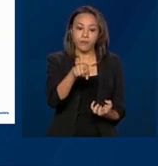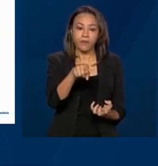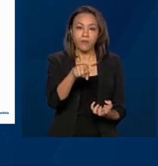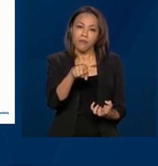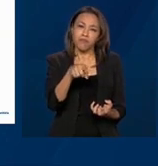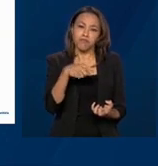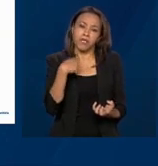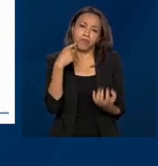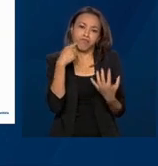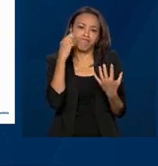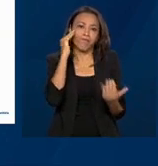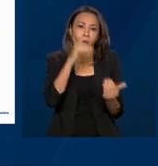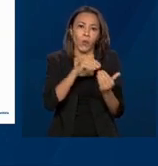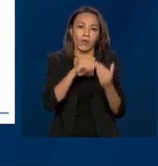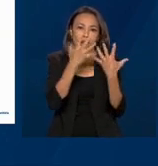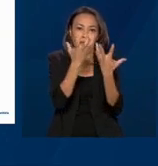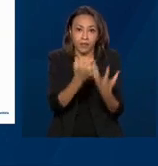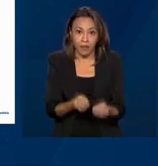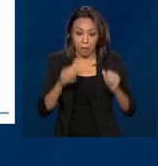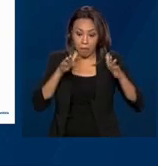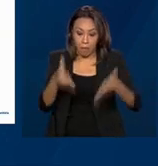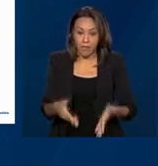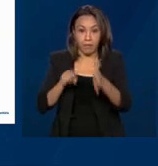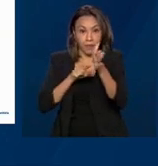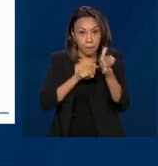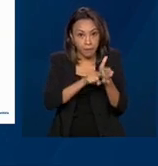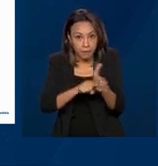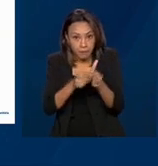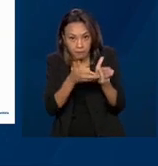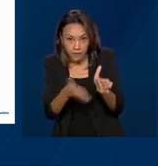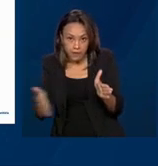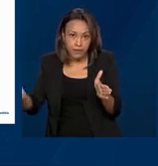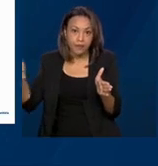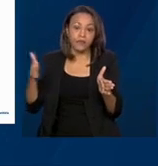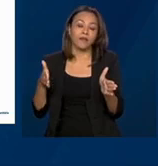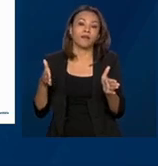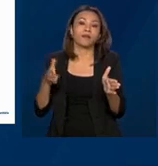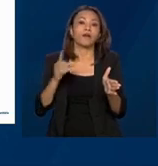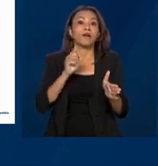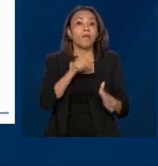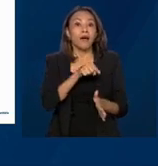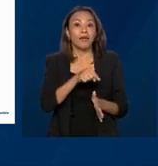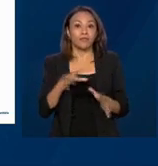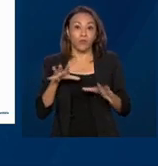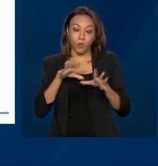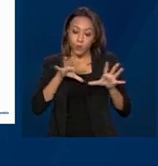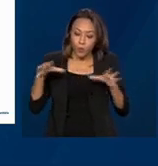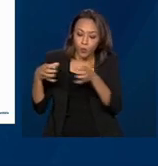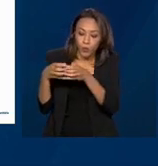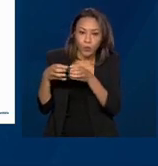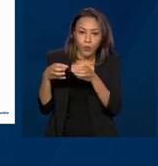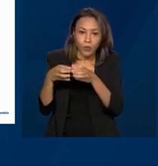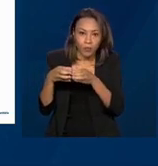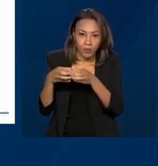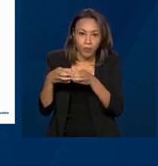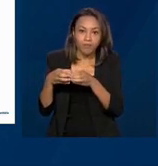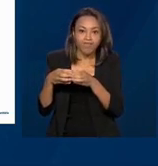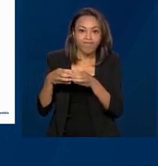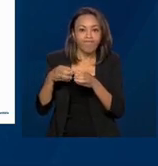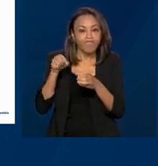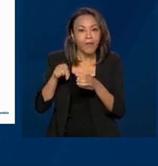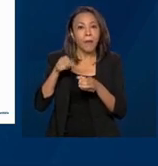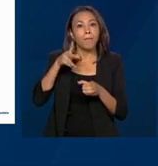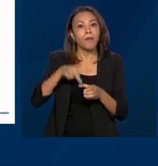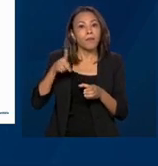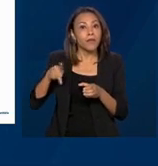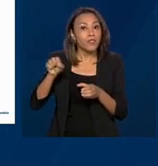consentiram em participar do estudo, mas que foram incluídos na análise na população PP, que foram incluídos efetivamente no cálculo,